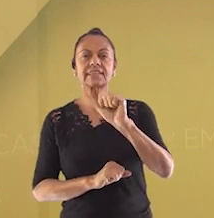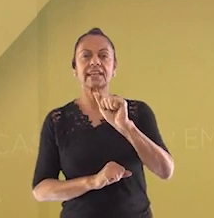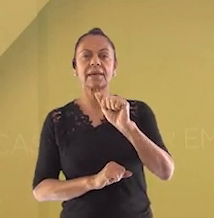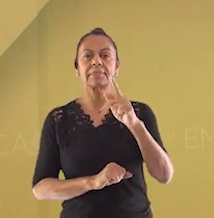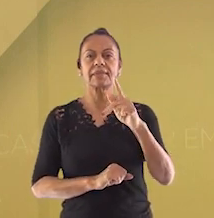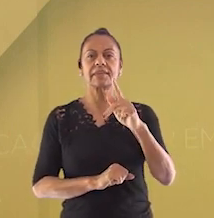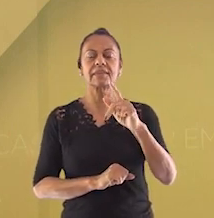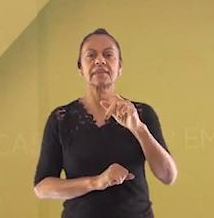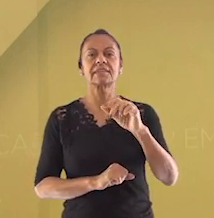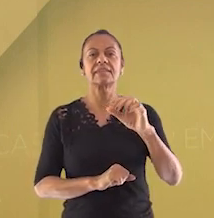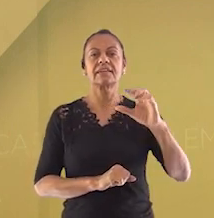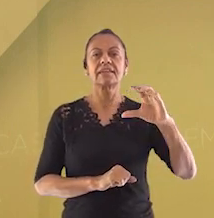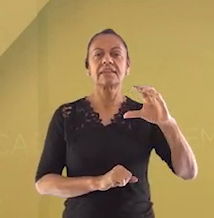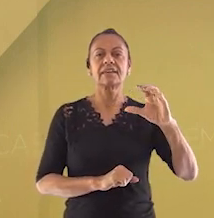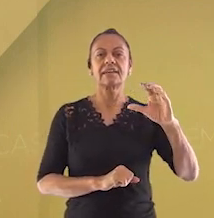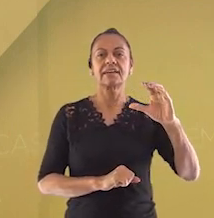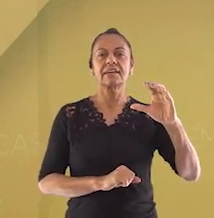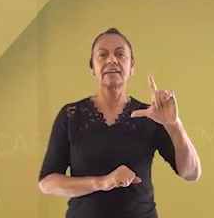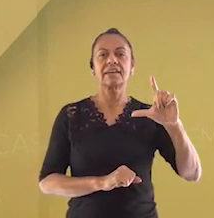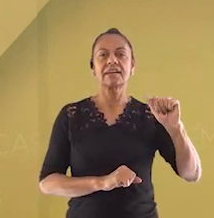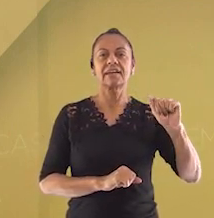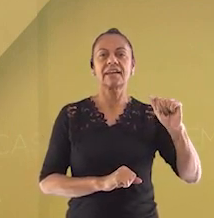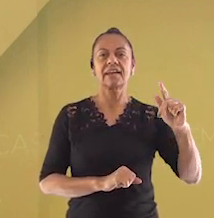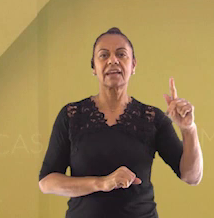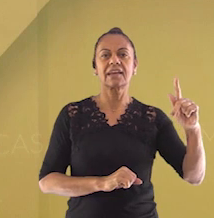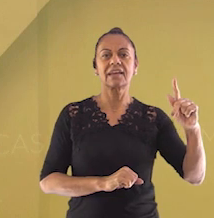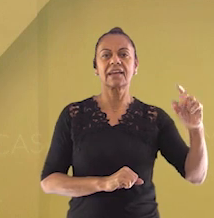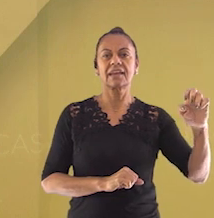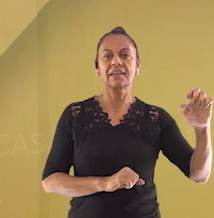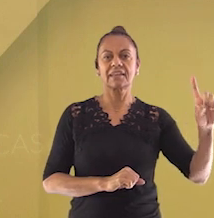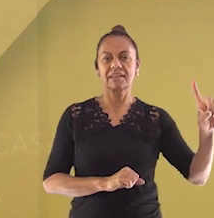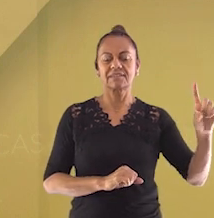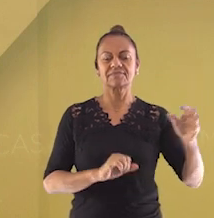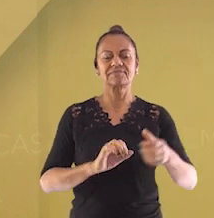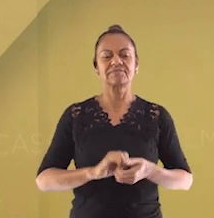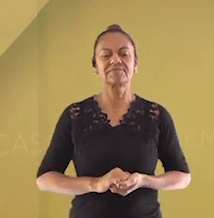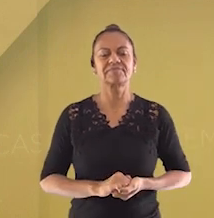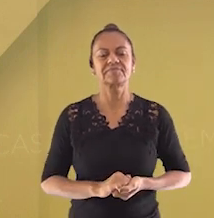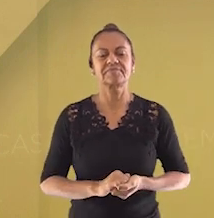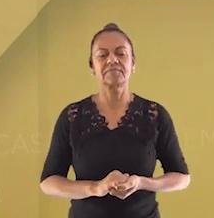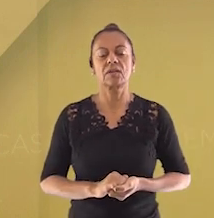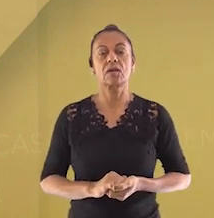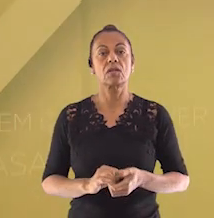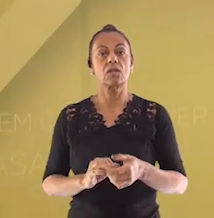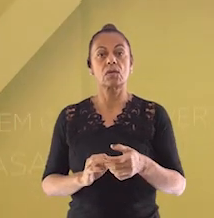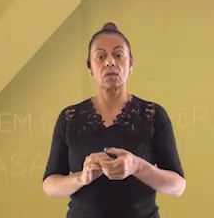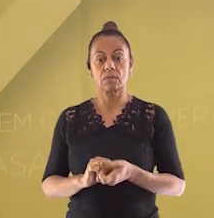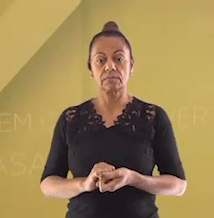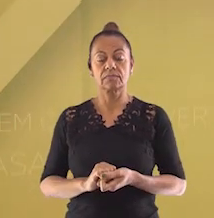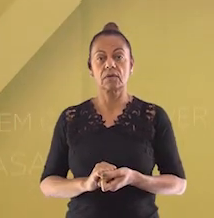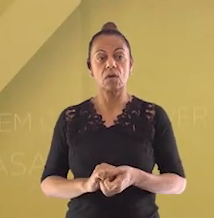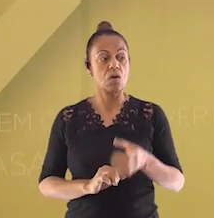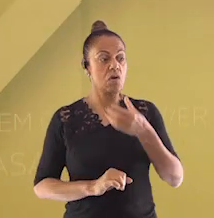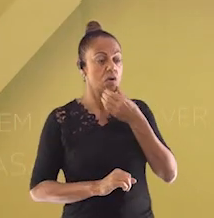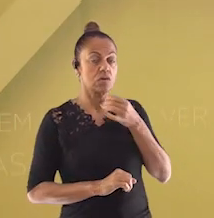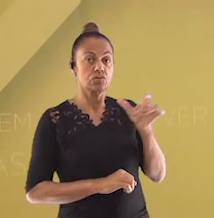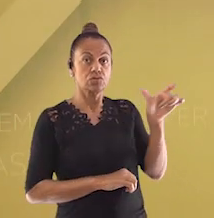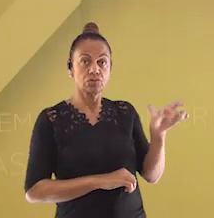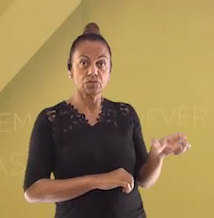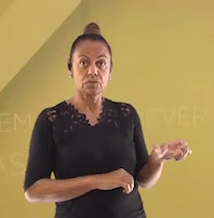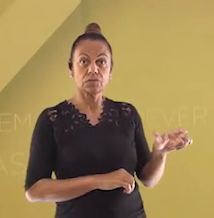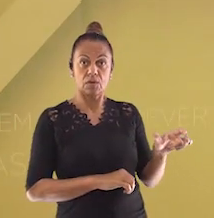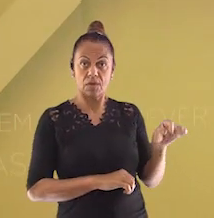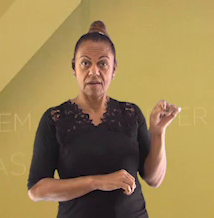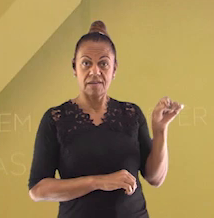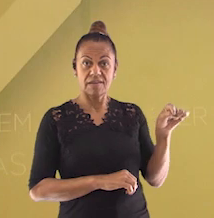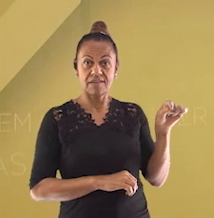novamente a de baixo Agora dei clip Vamos fazer uma atividade